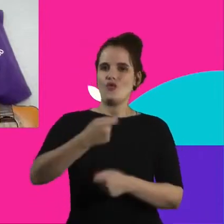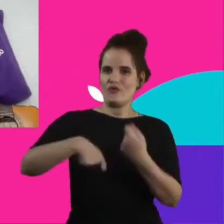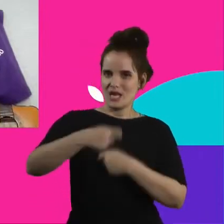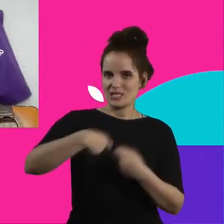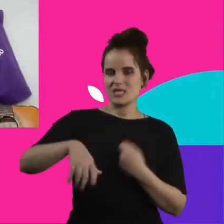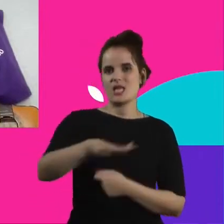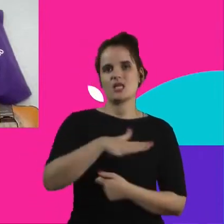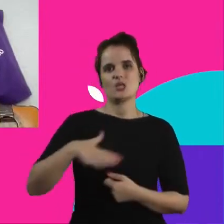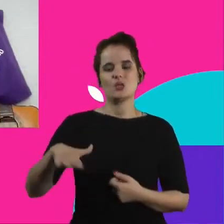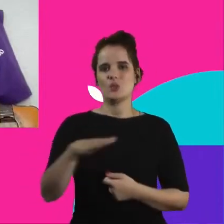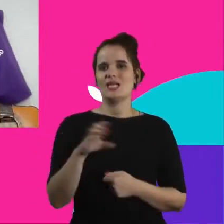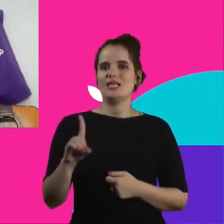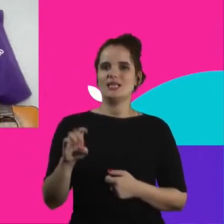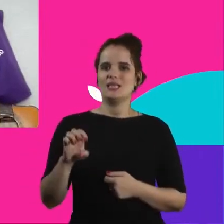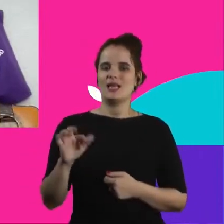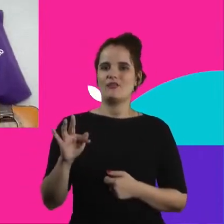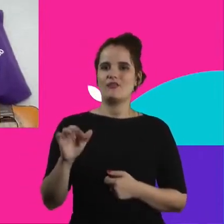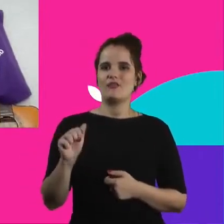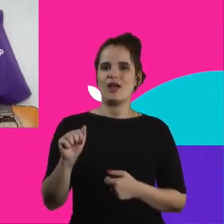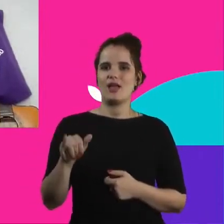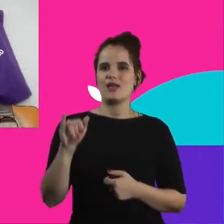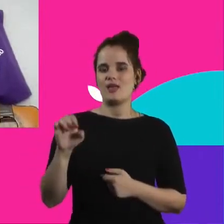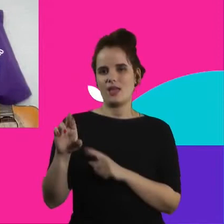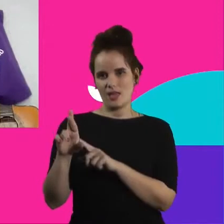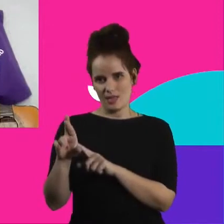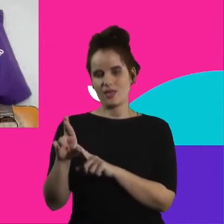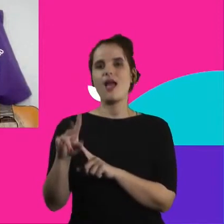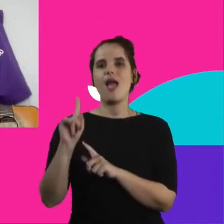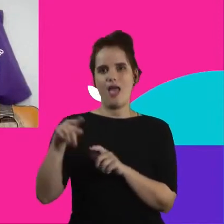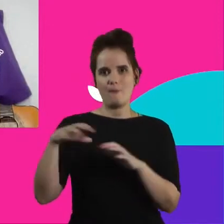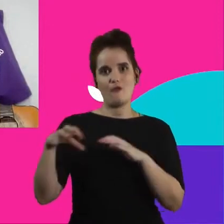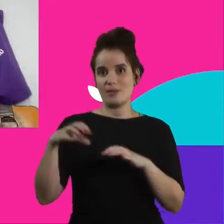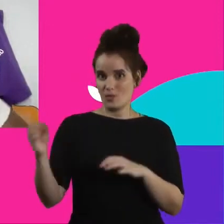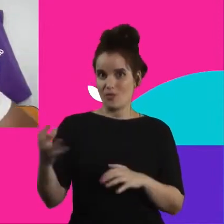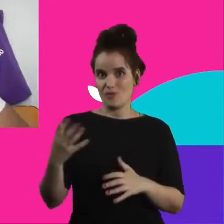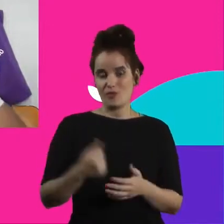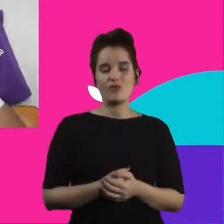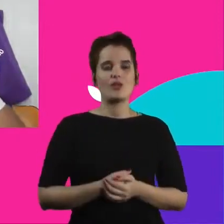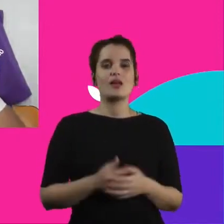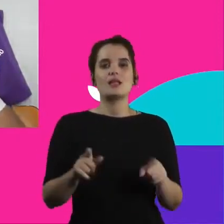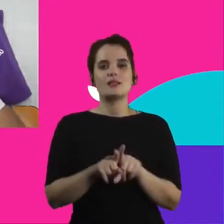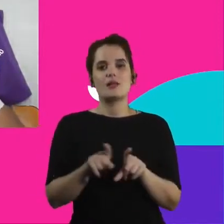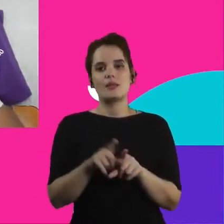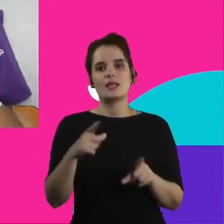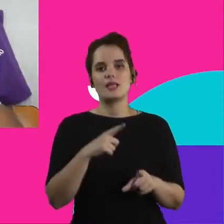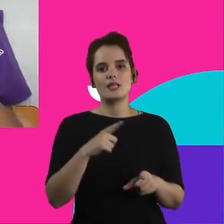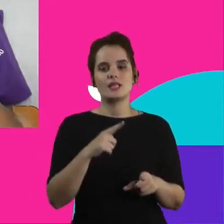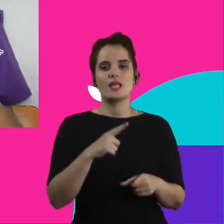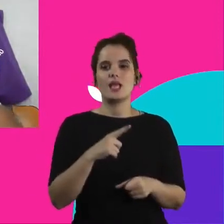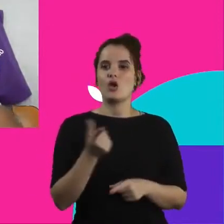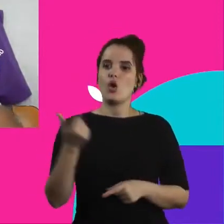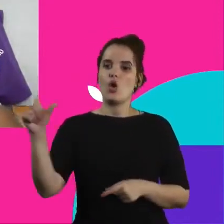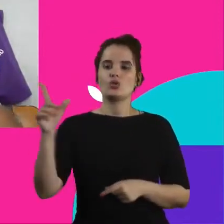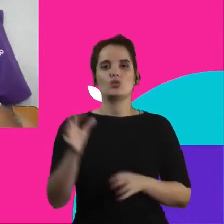chama de DeFi, é um novo movimento também que está tomando corpo aí. E também tem